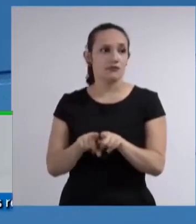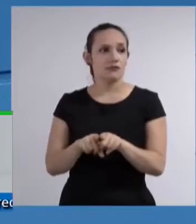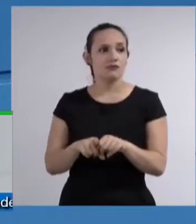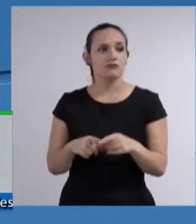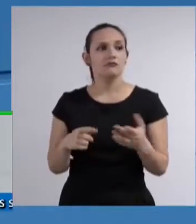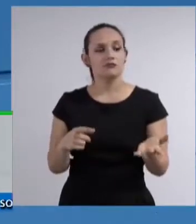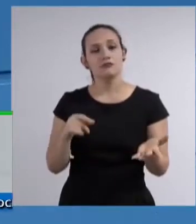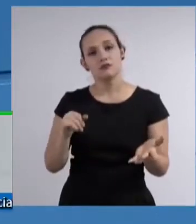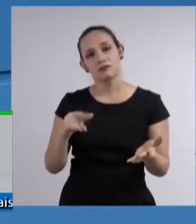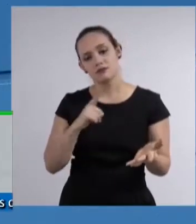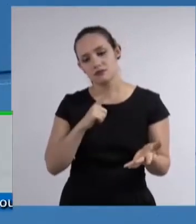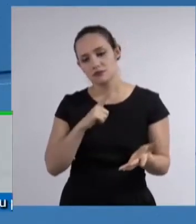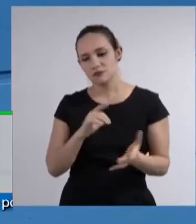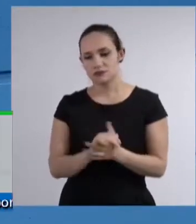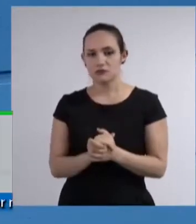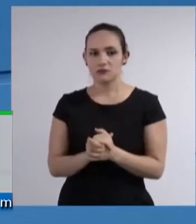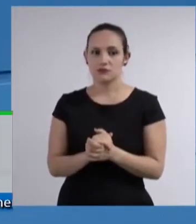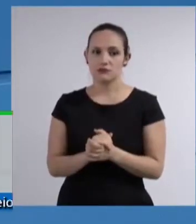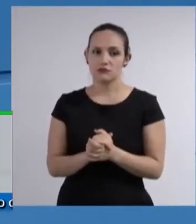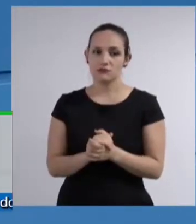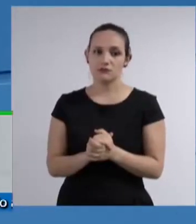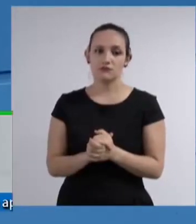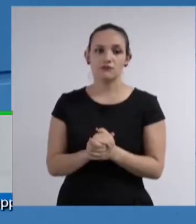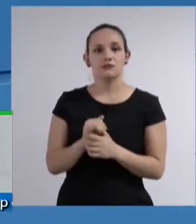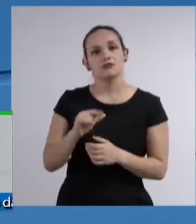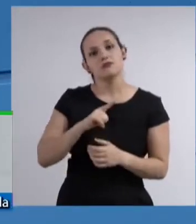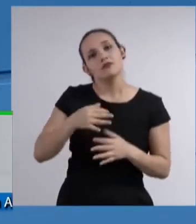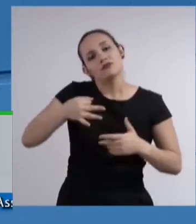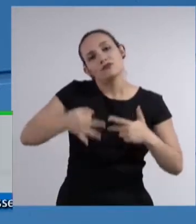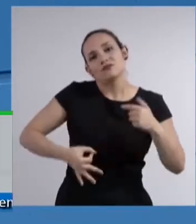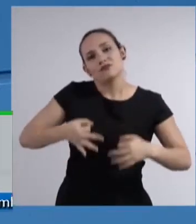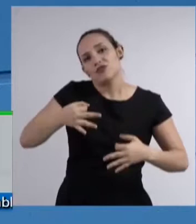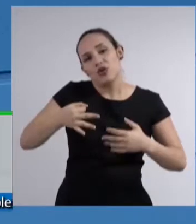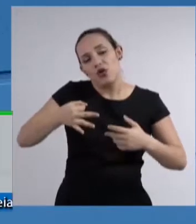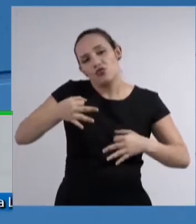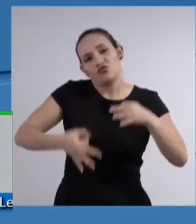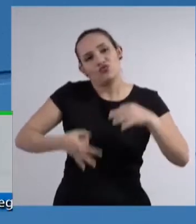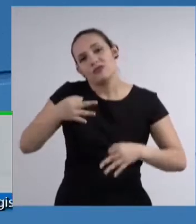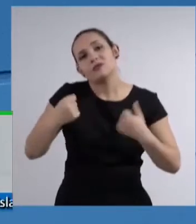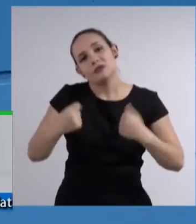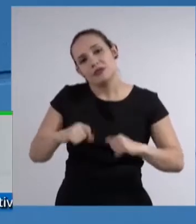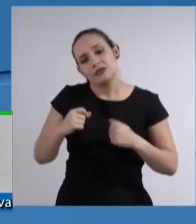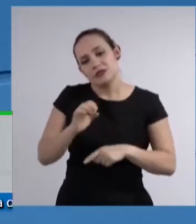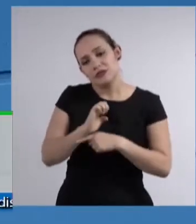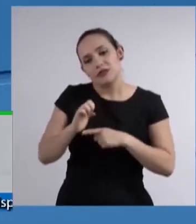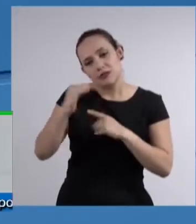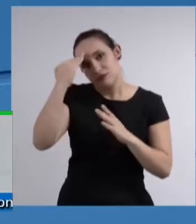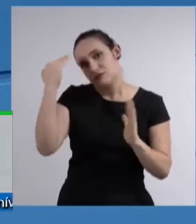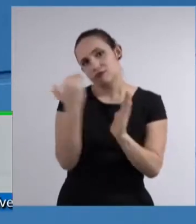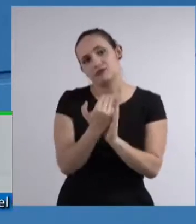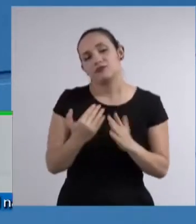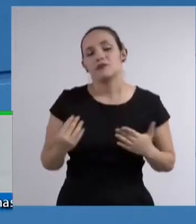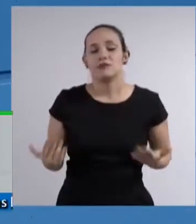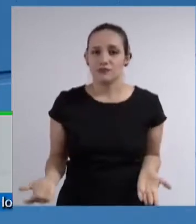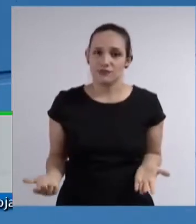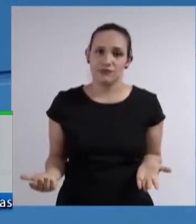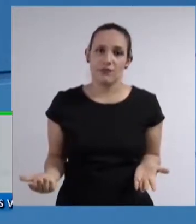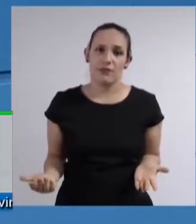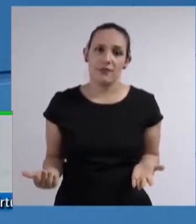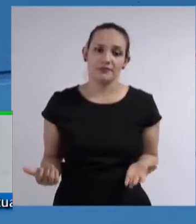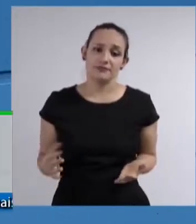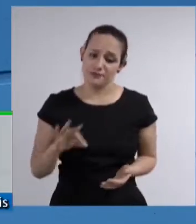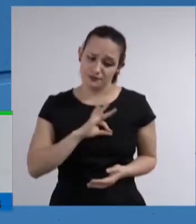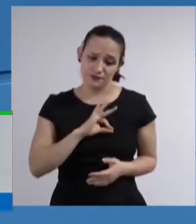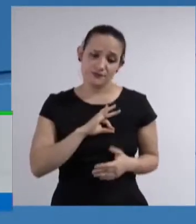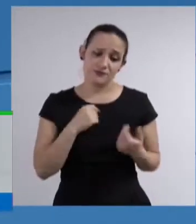jeito. Se tem lá uma ordem judicial, o Estado tem que se representar na pessoa, né, da polícia, ir